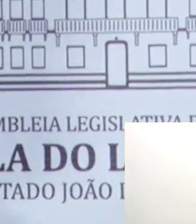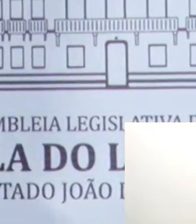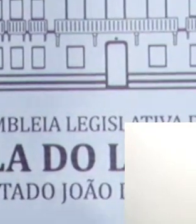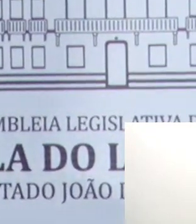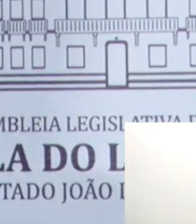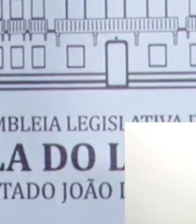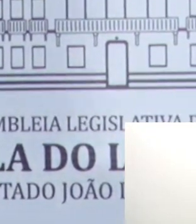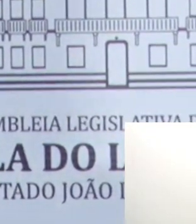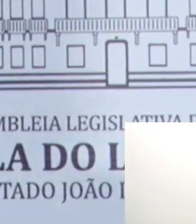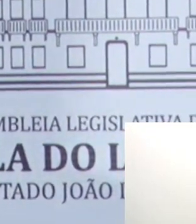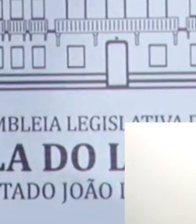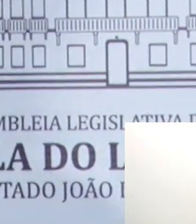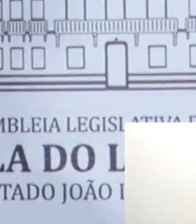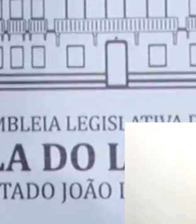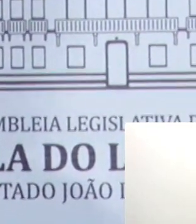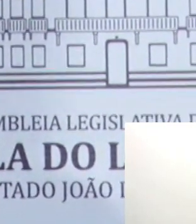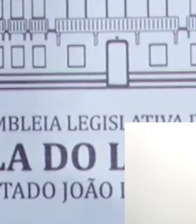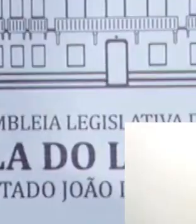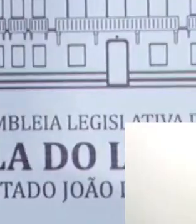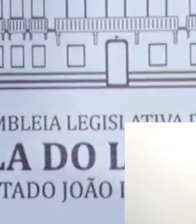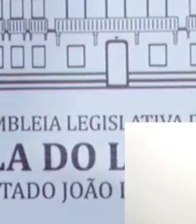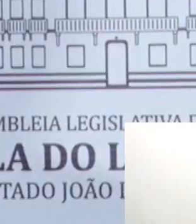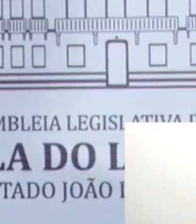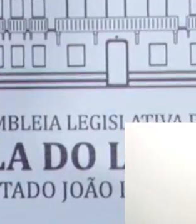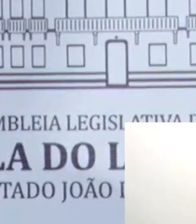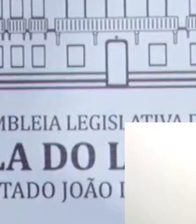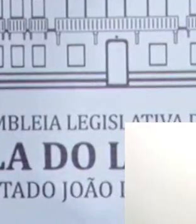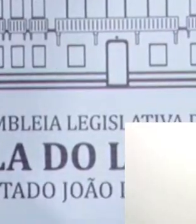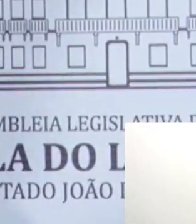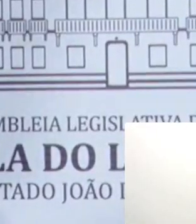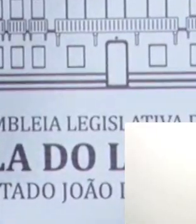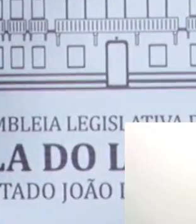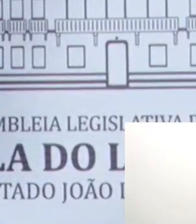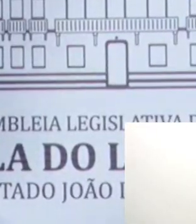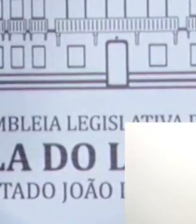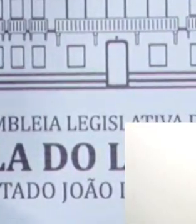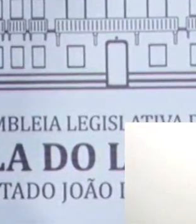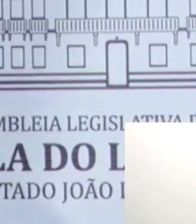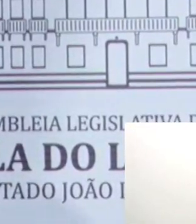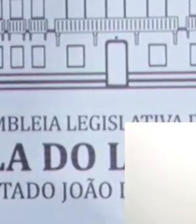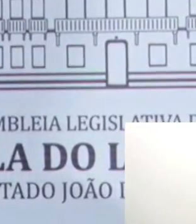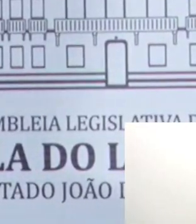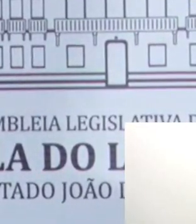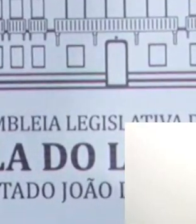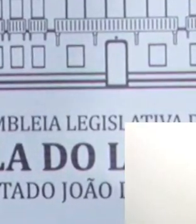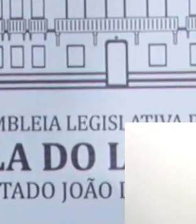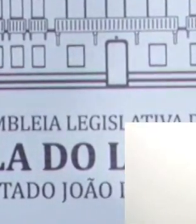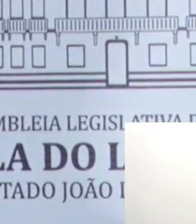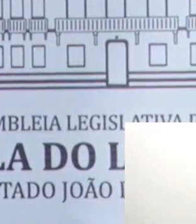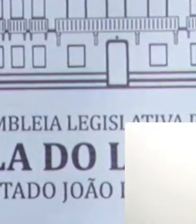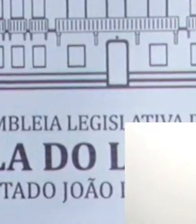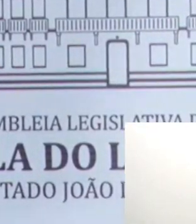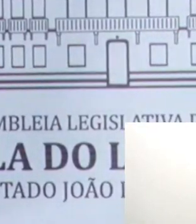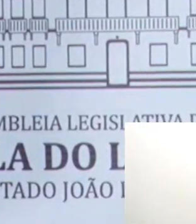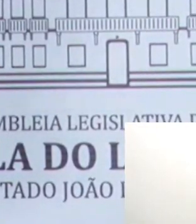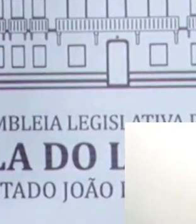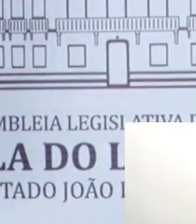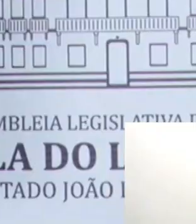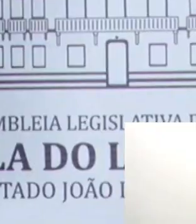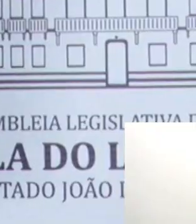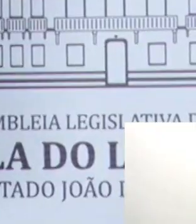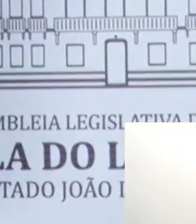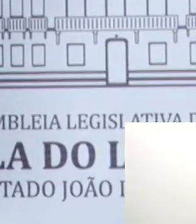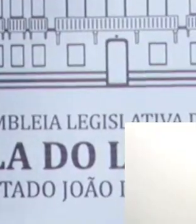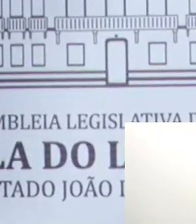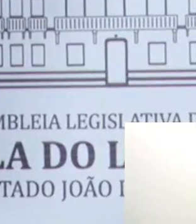eleição e o mandato. Agora, precisa ficar claro para a população, isso é muito importante, que a Assembleia, quando fez a